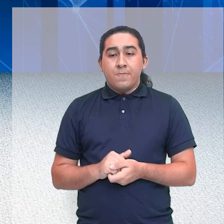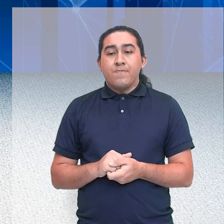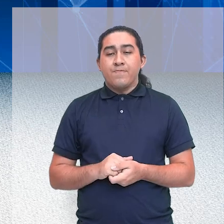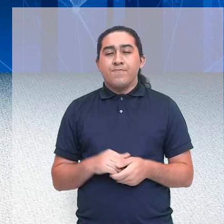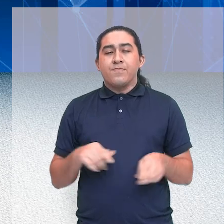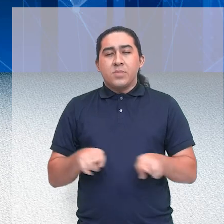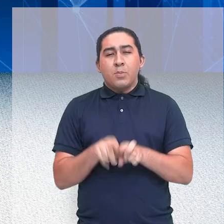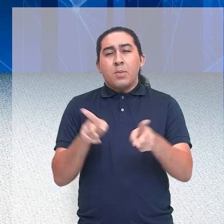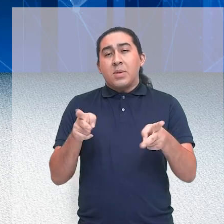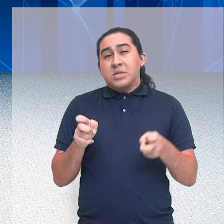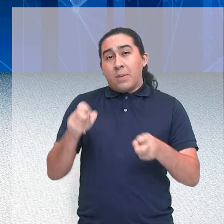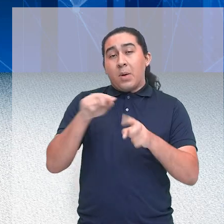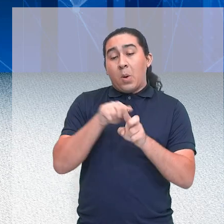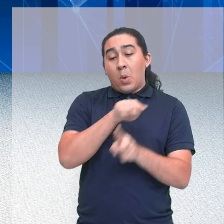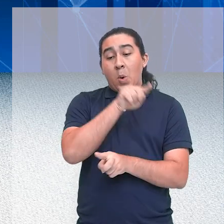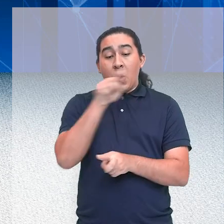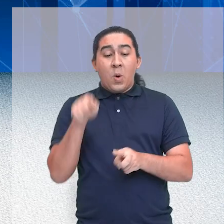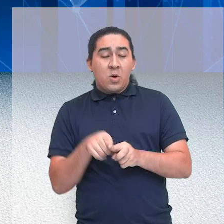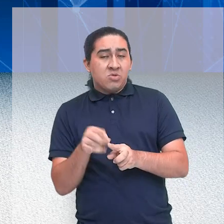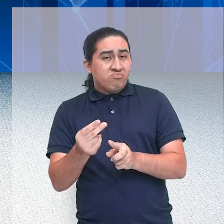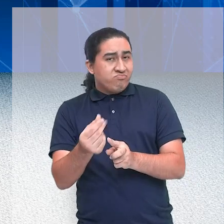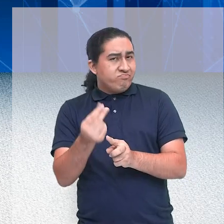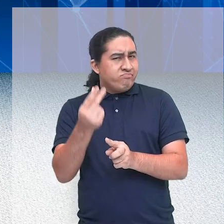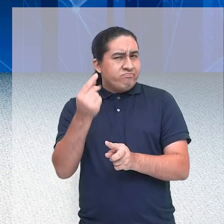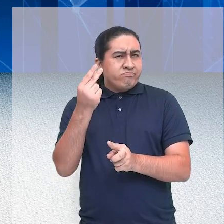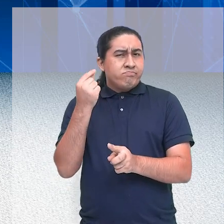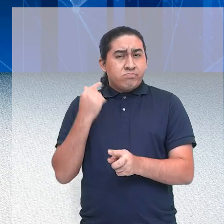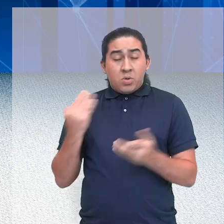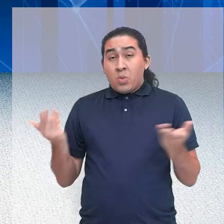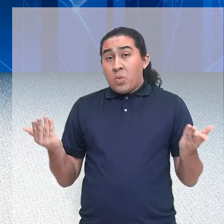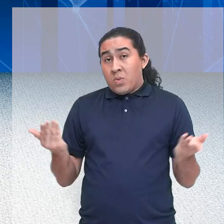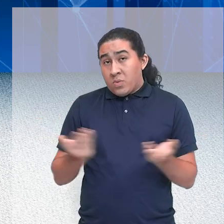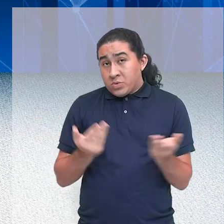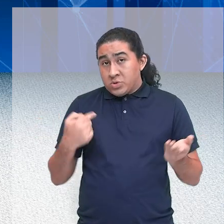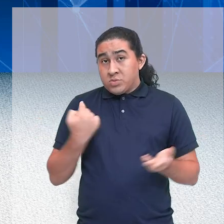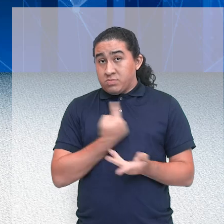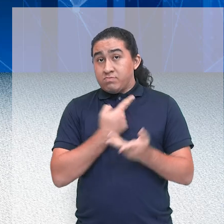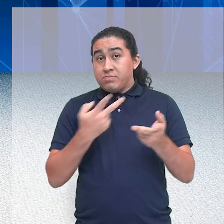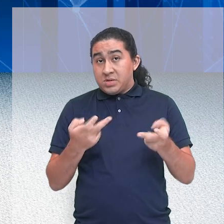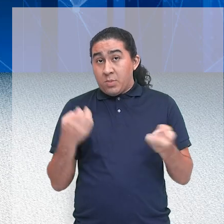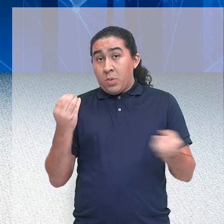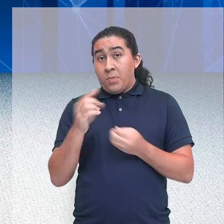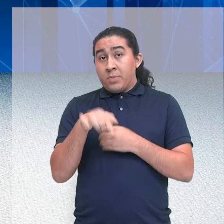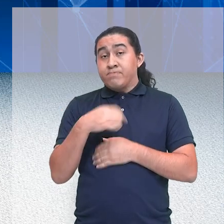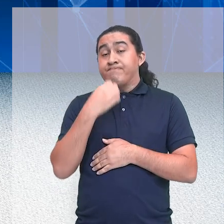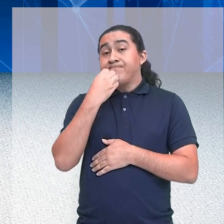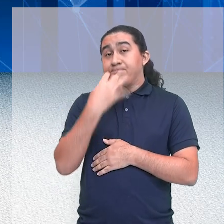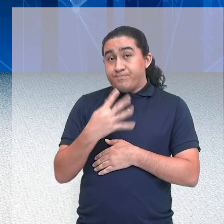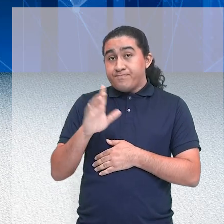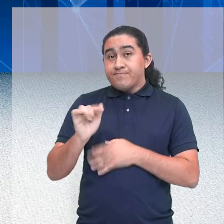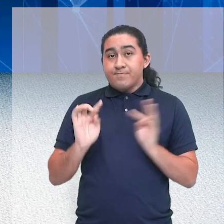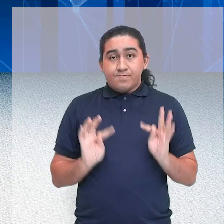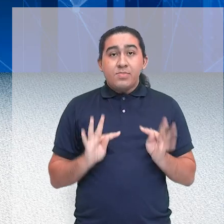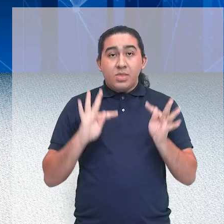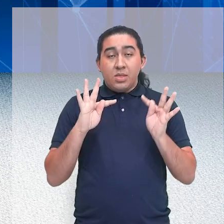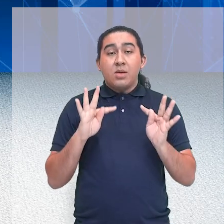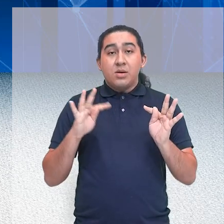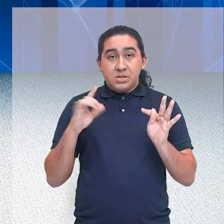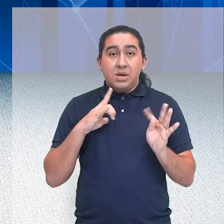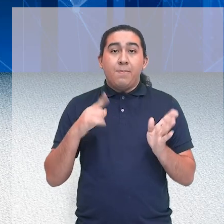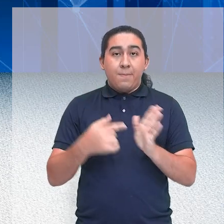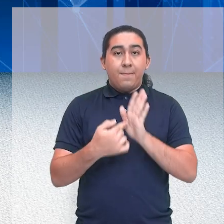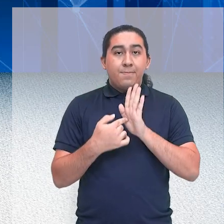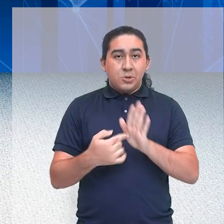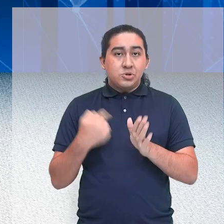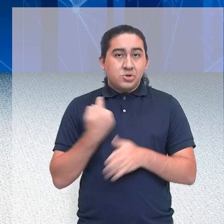invenção da roda aconteceu há muitos anos, né, e hoje a gente vê o impacto positivo que essa tecnologia, sim, trouxe